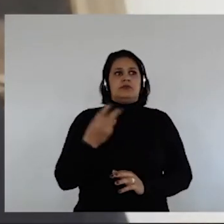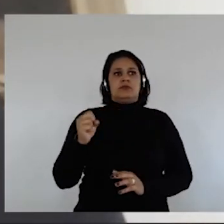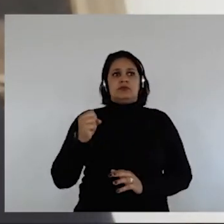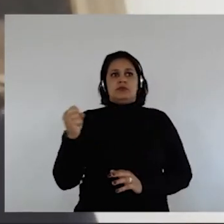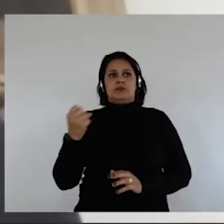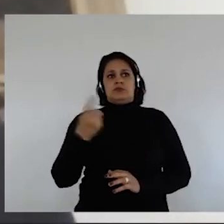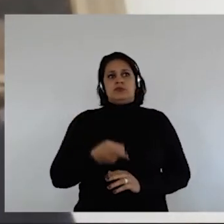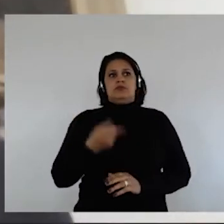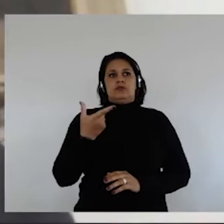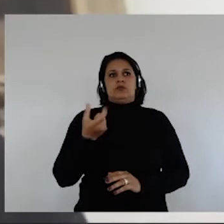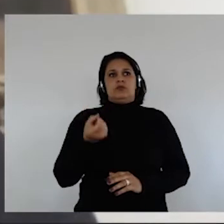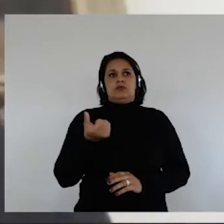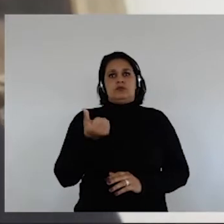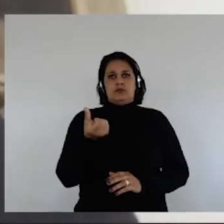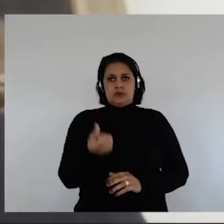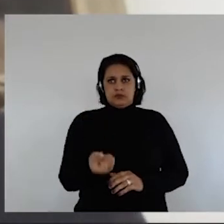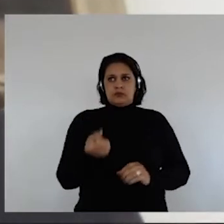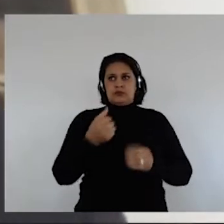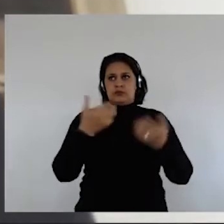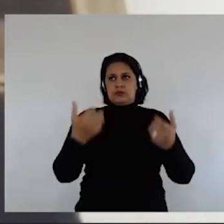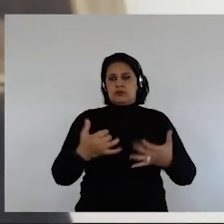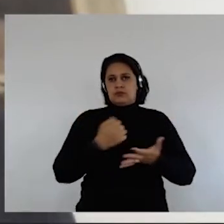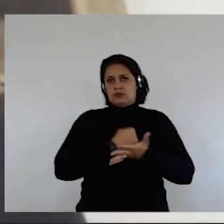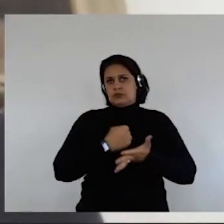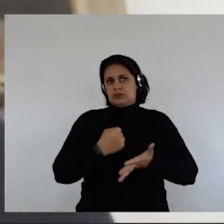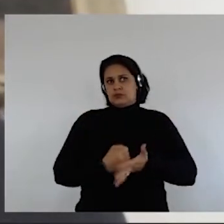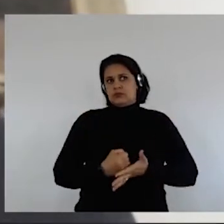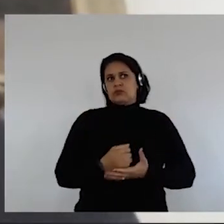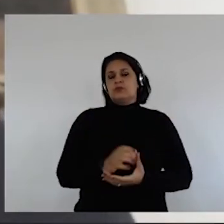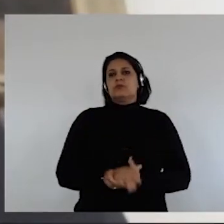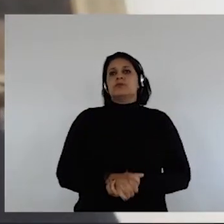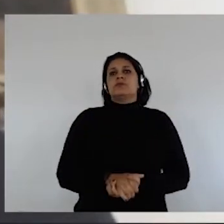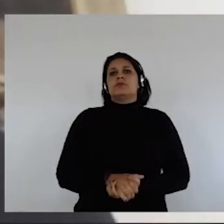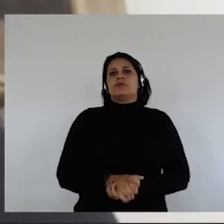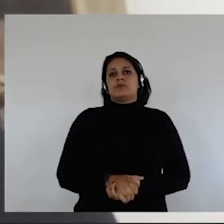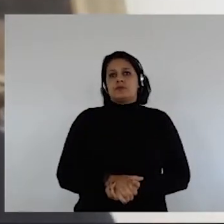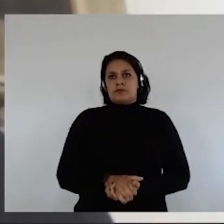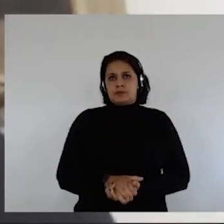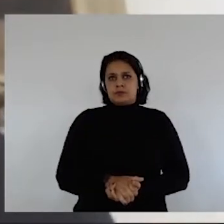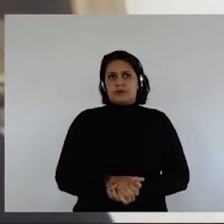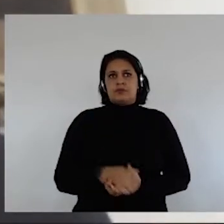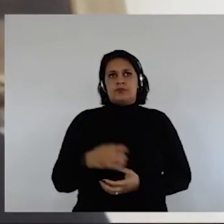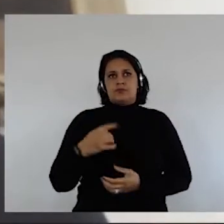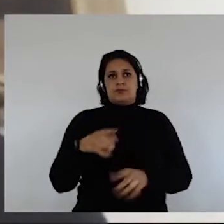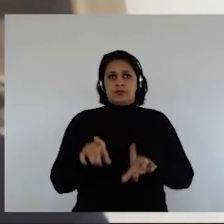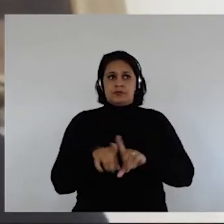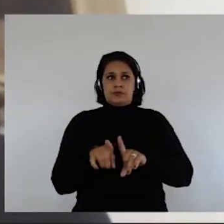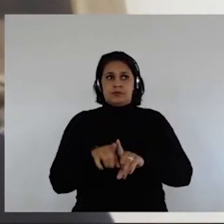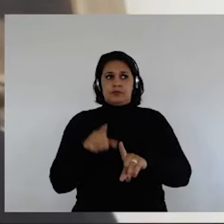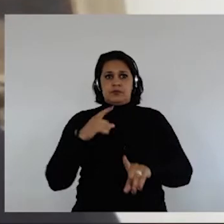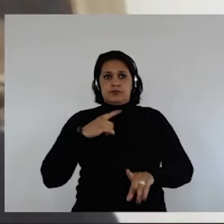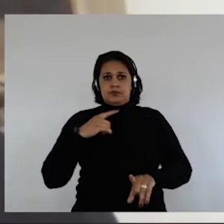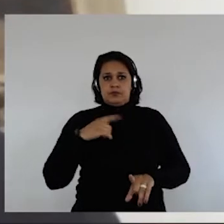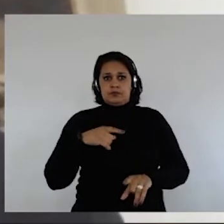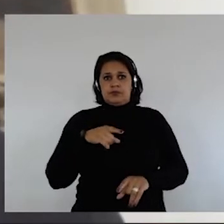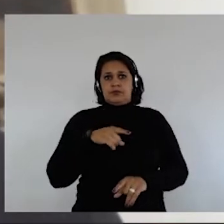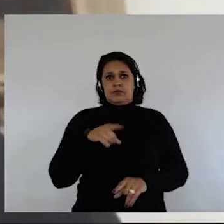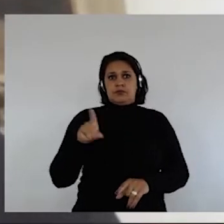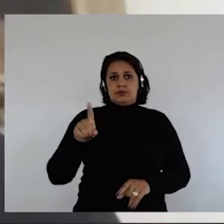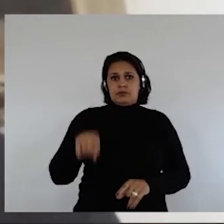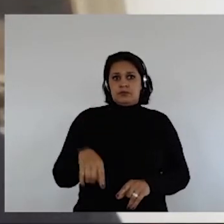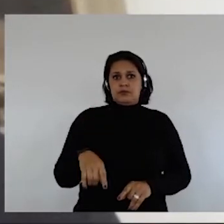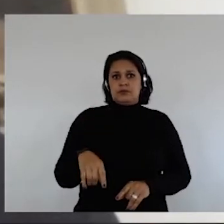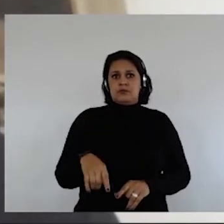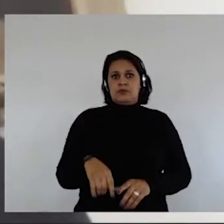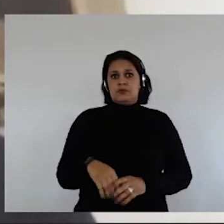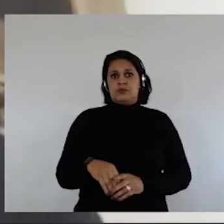que regulamenta os contratos de integração vertical. Os FONIAGROS e CADEX de cada setor estão funcionando, mas a